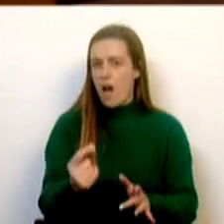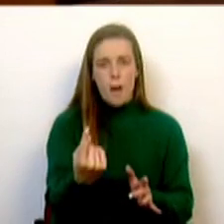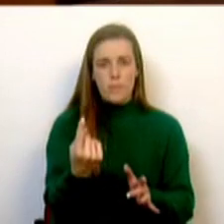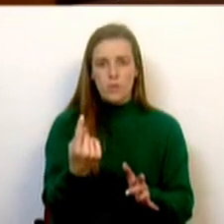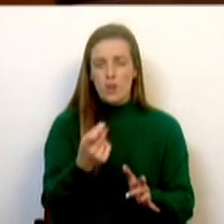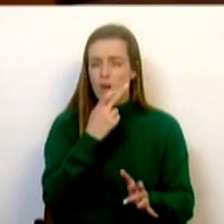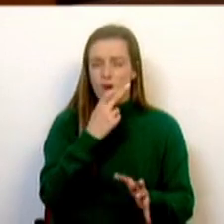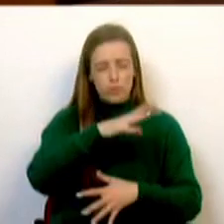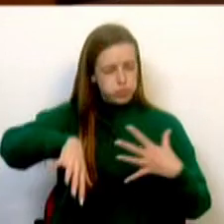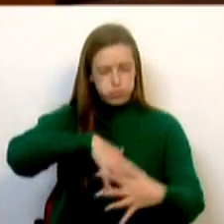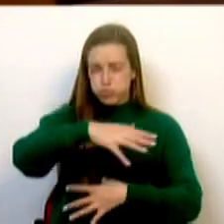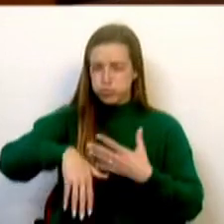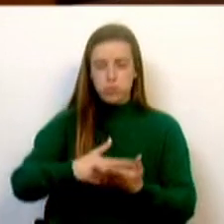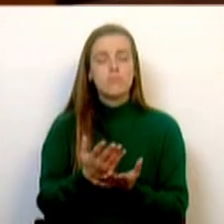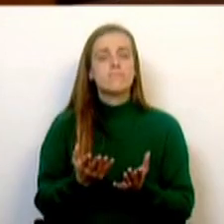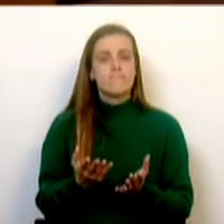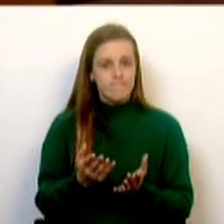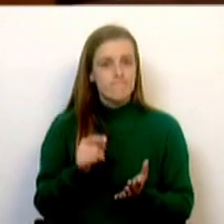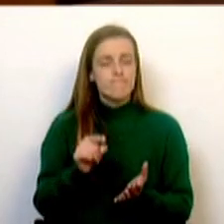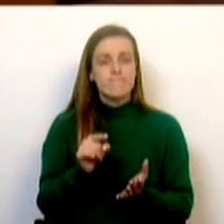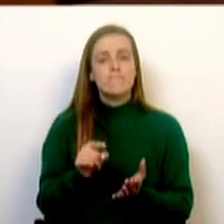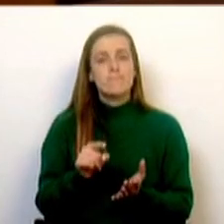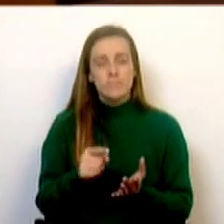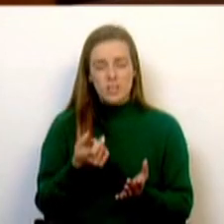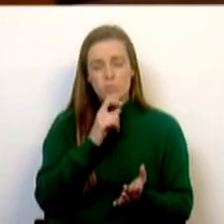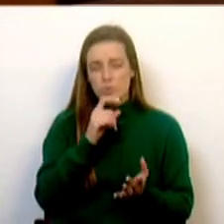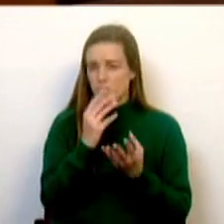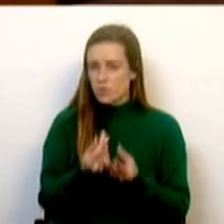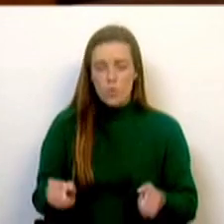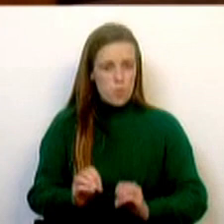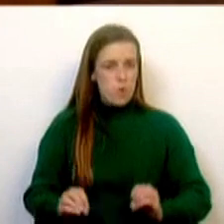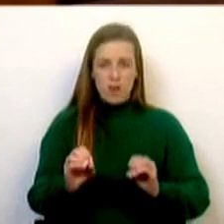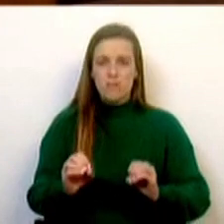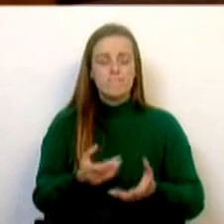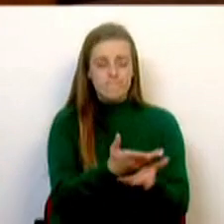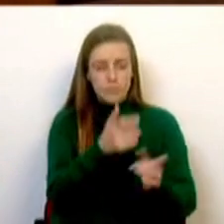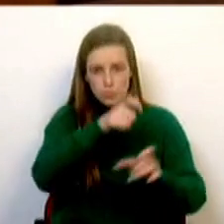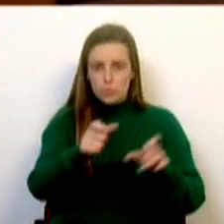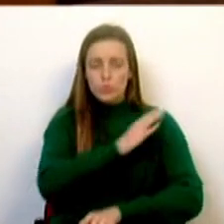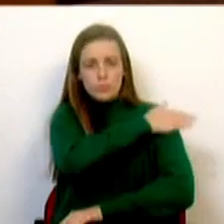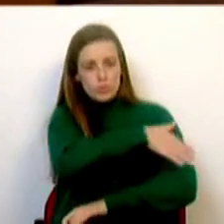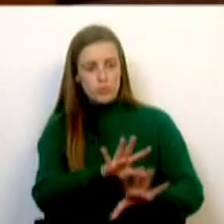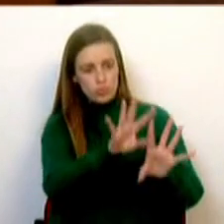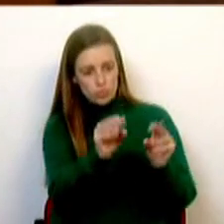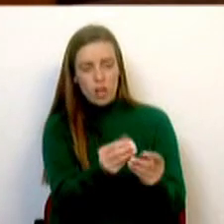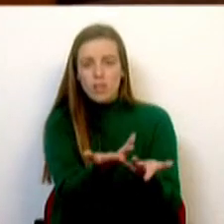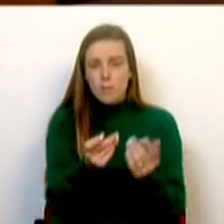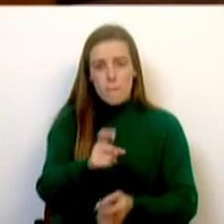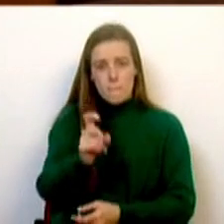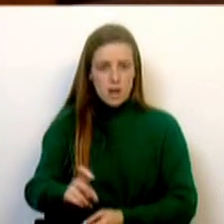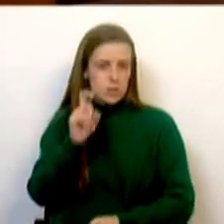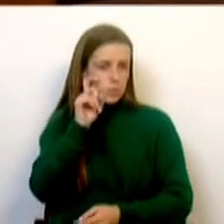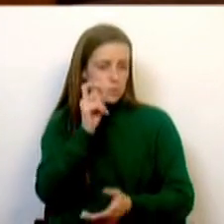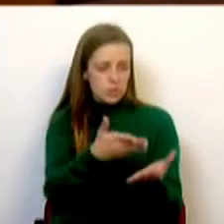uma catástrofe, com implicações potencialmente irreversíveis para os palestinianos, como um todo, e para a paz e segurança